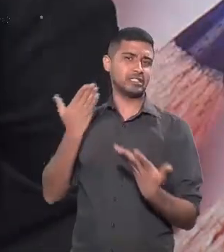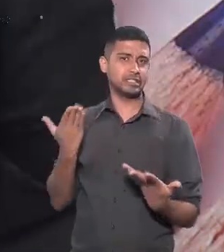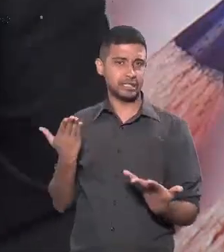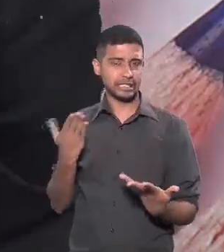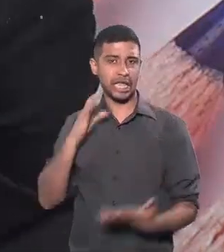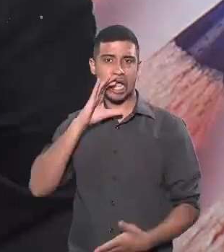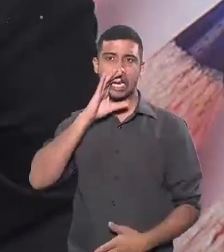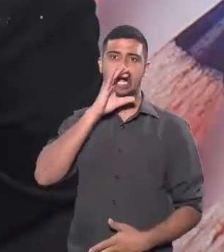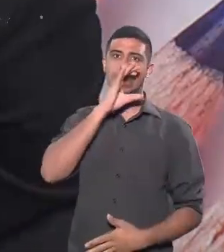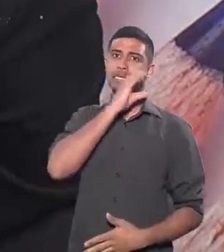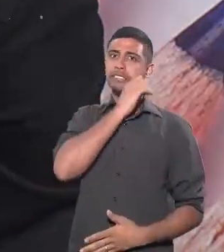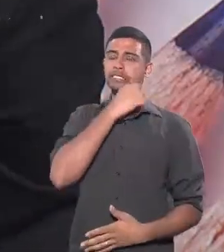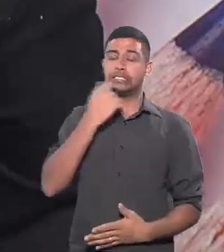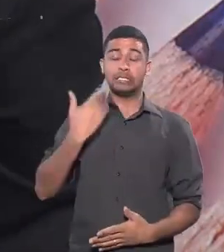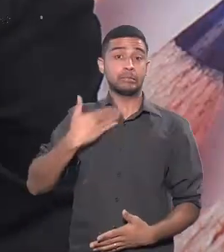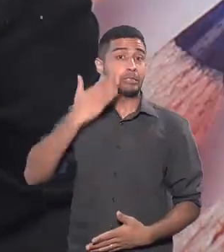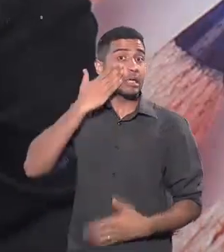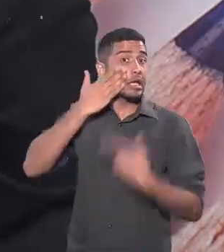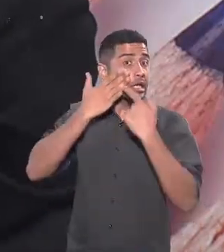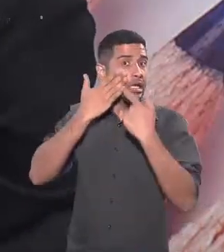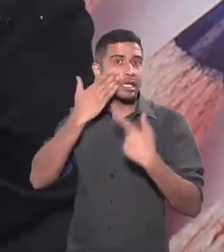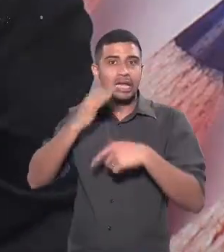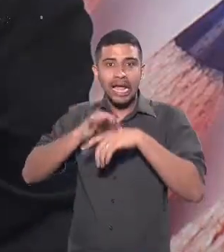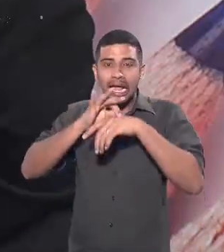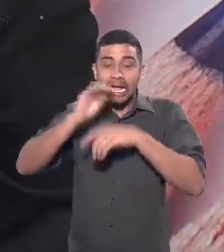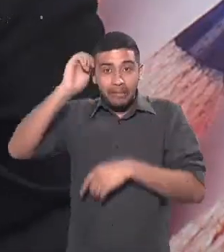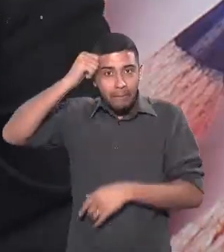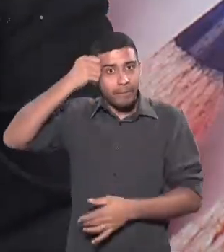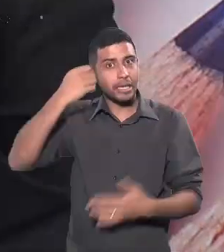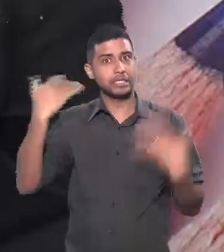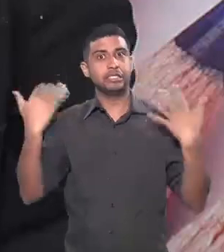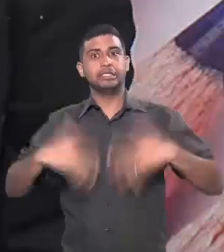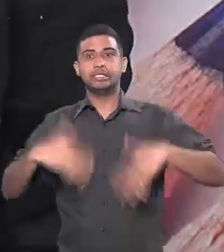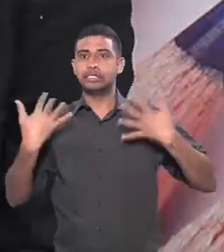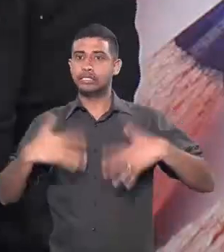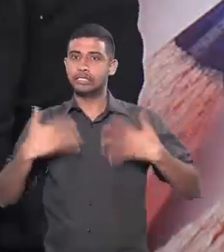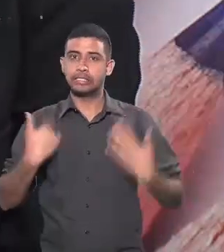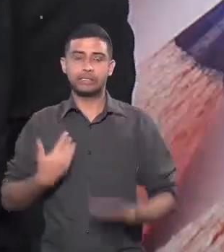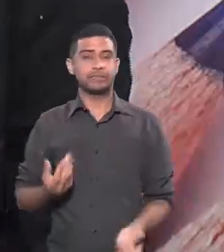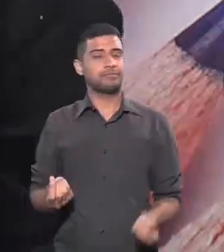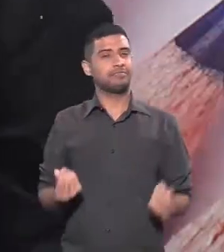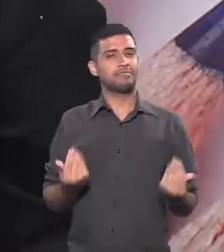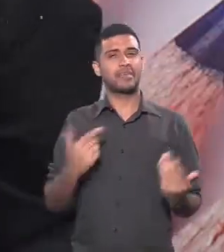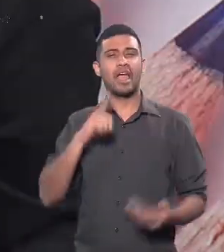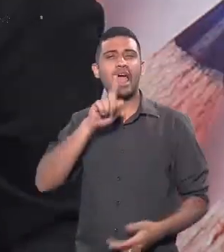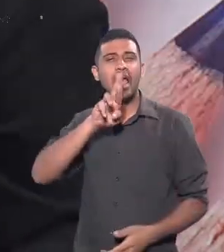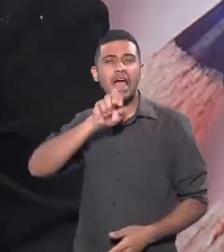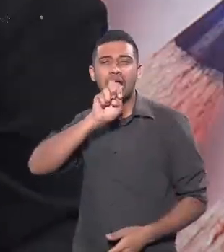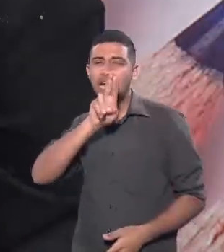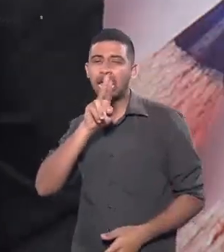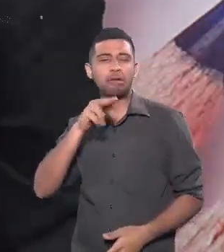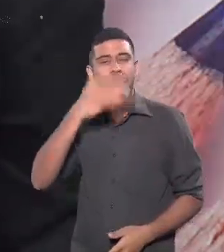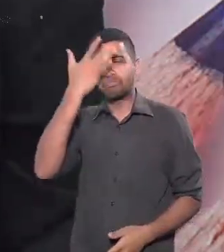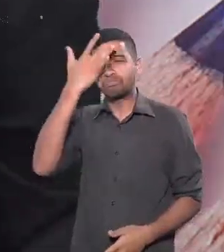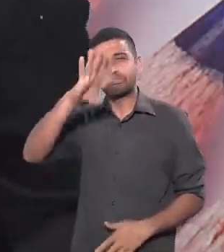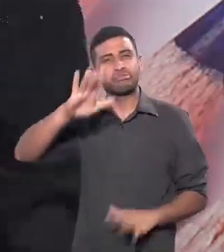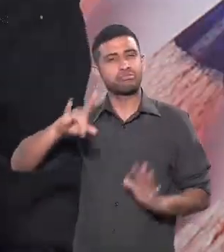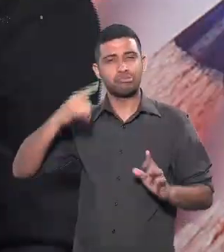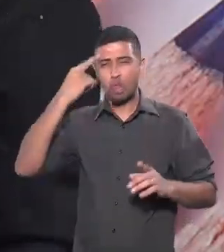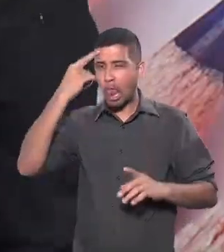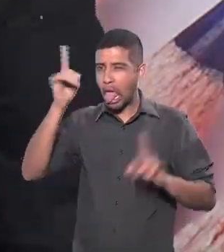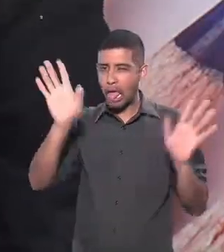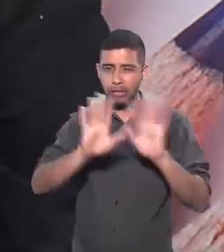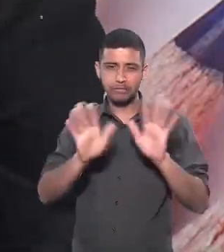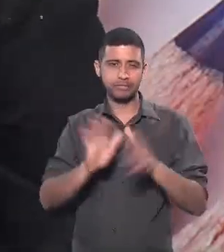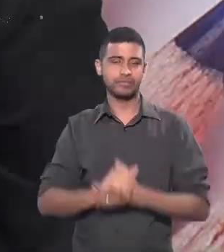ardência. E queimou de ficar assim, preta a carne aqui. Queimou mesmo, foi queimadura, não sei, não lembro quantos graus, você